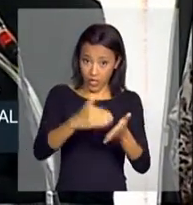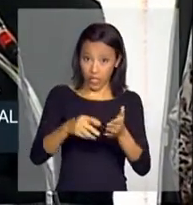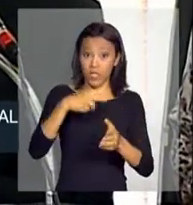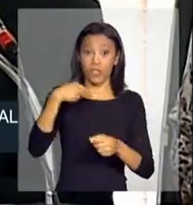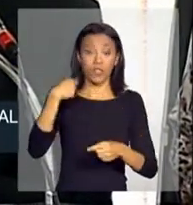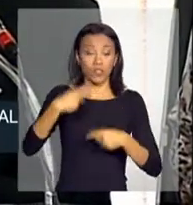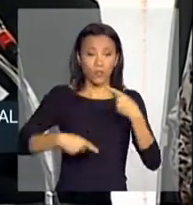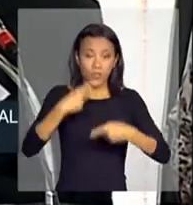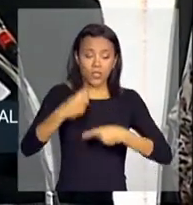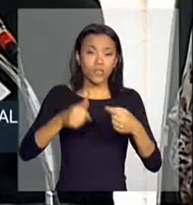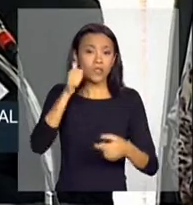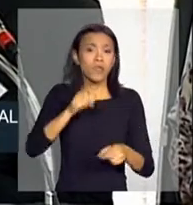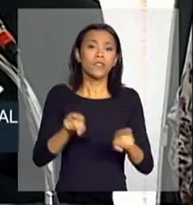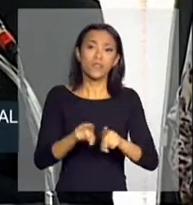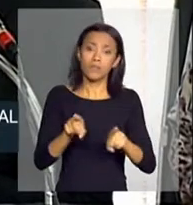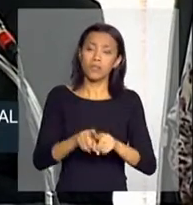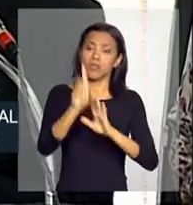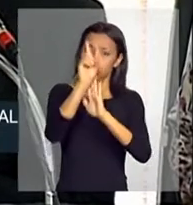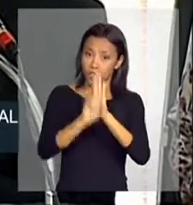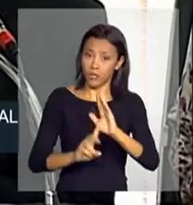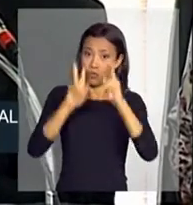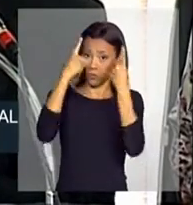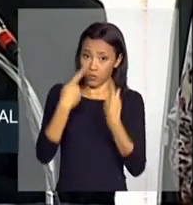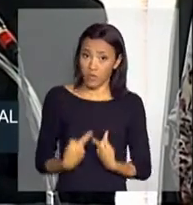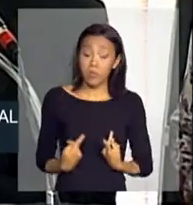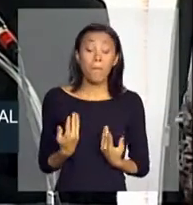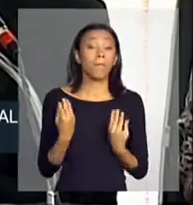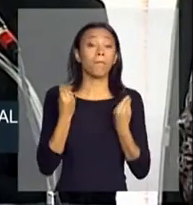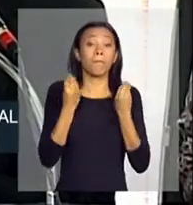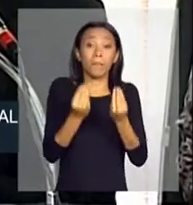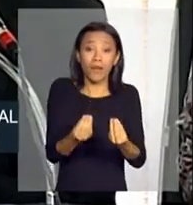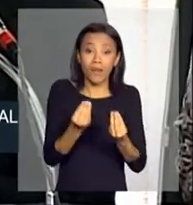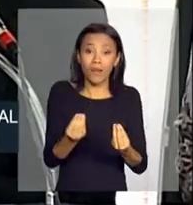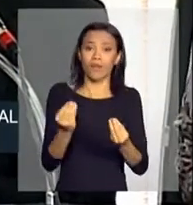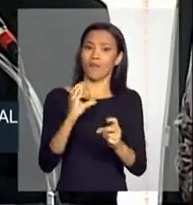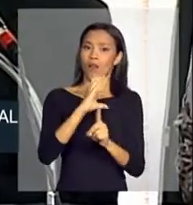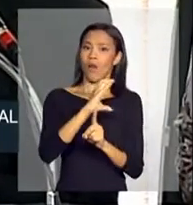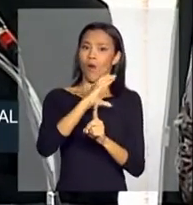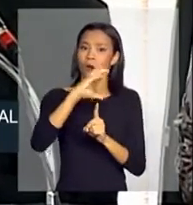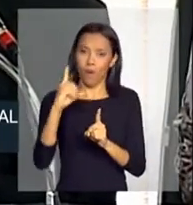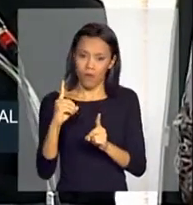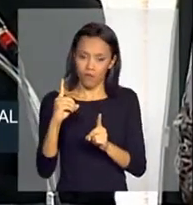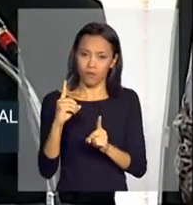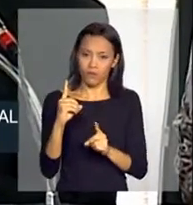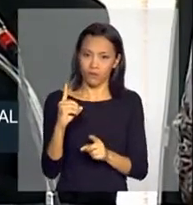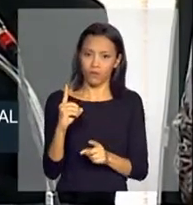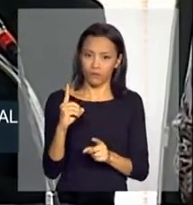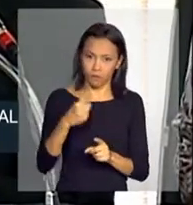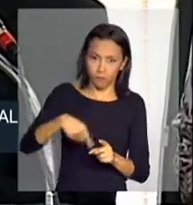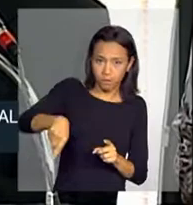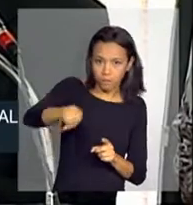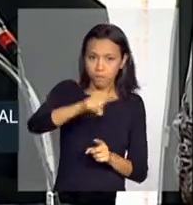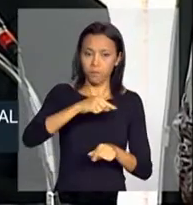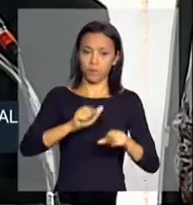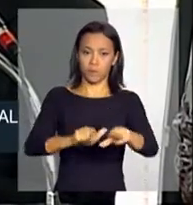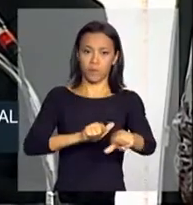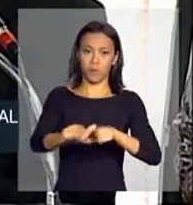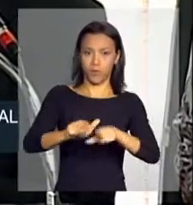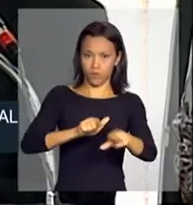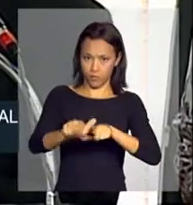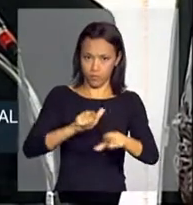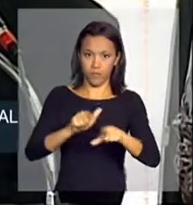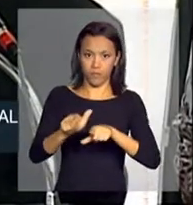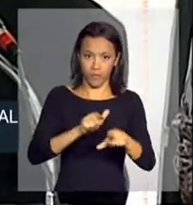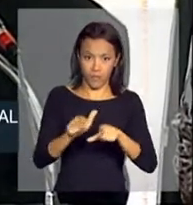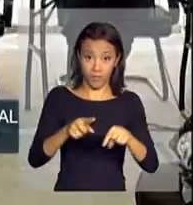mulheres a secretaria de direitos humanos para a coordenação ou para a para a coordenação das